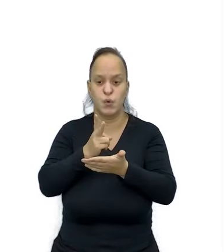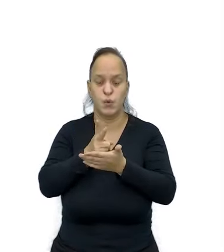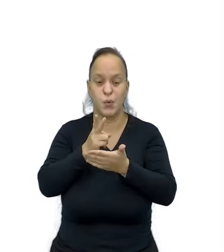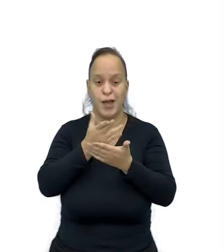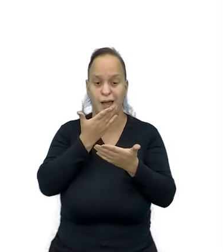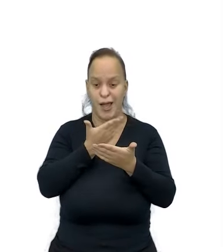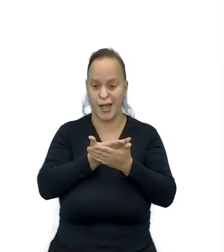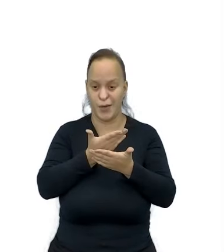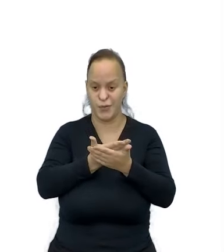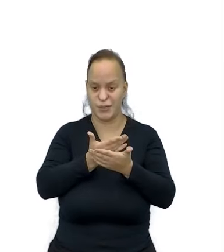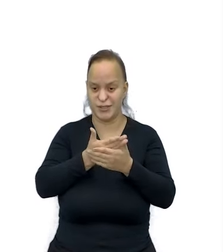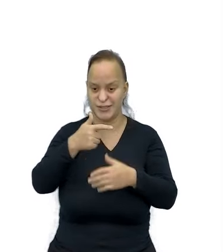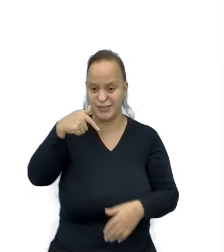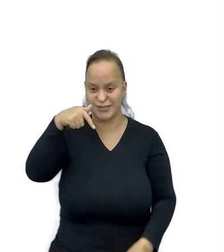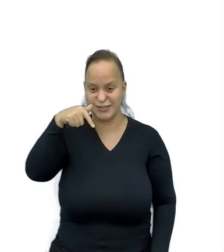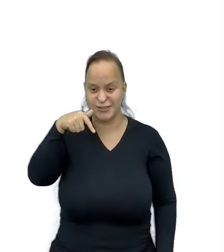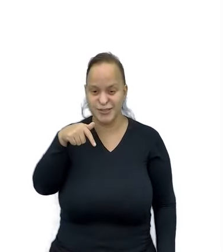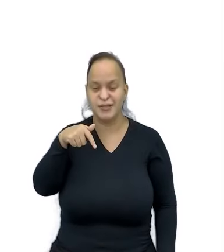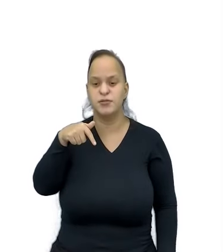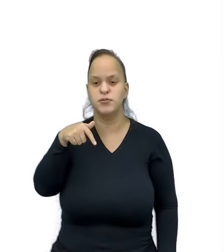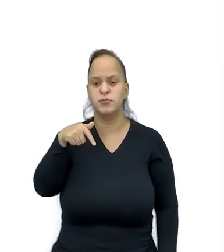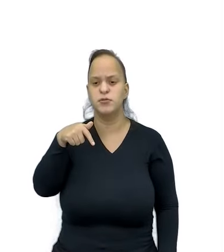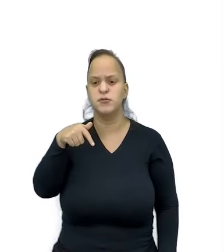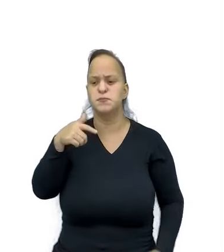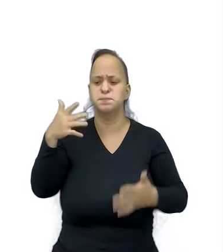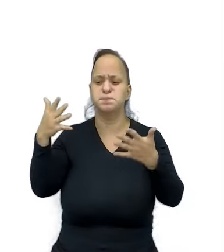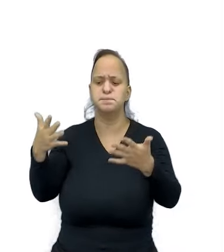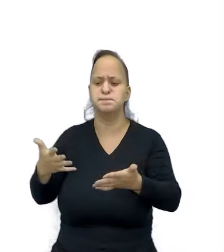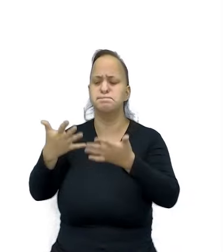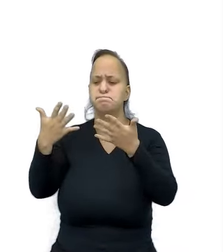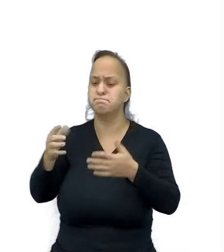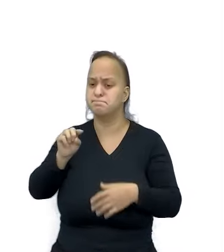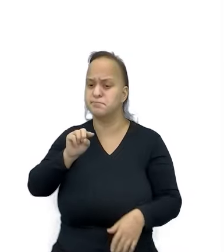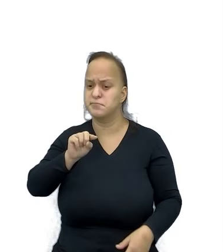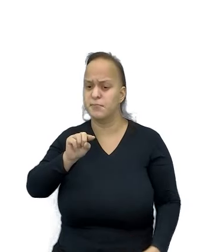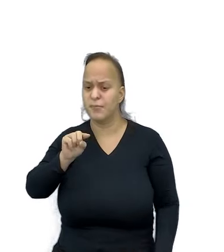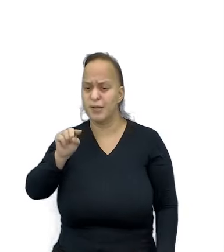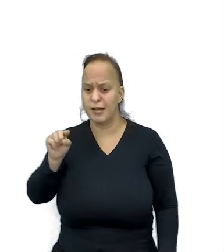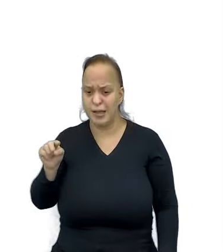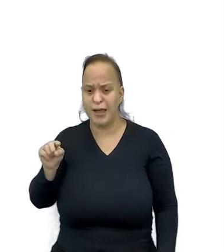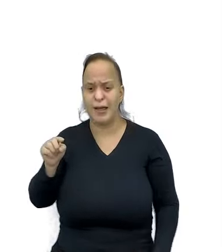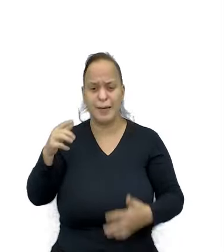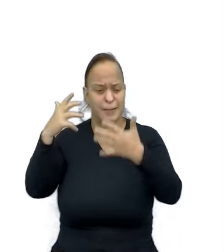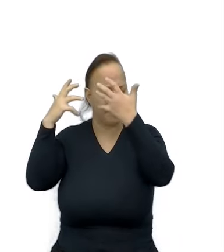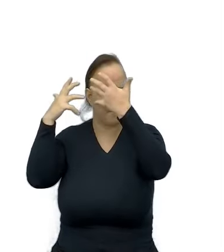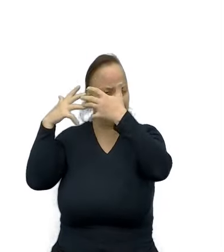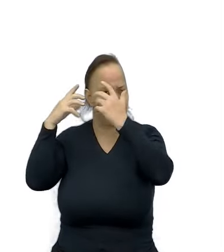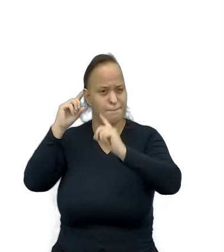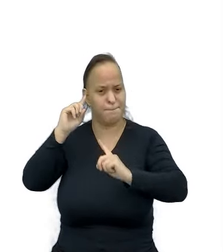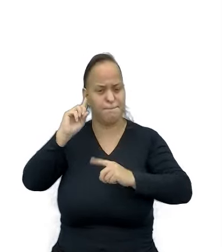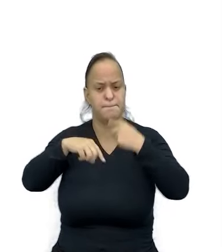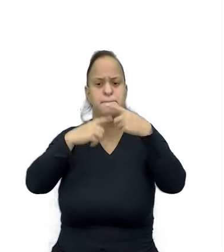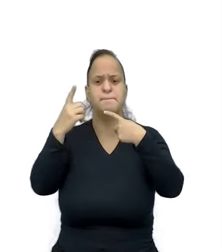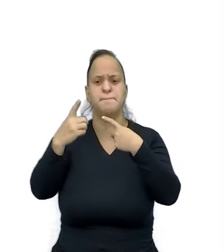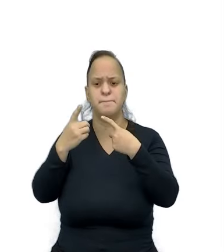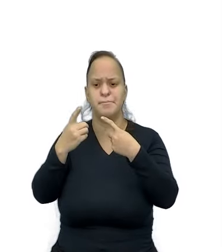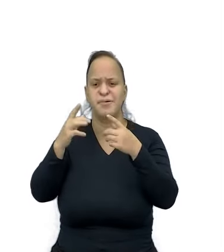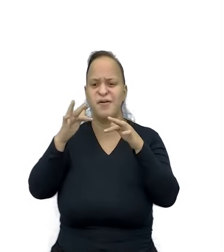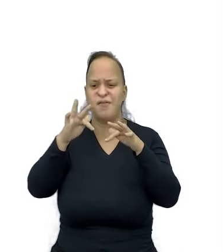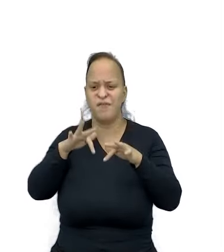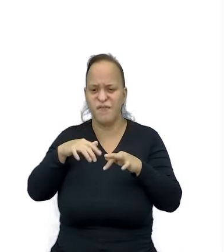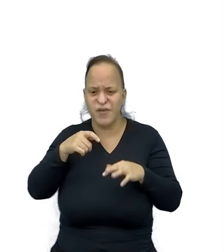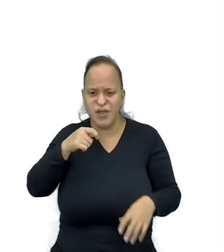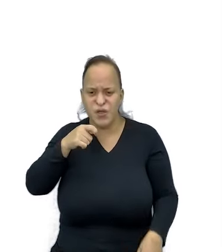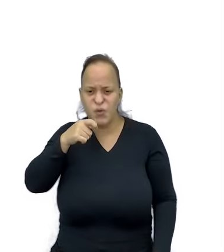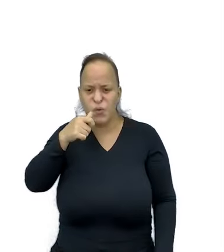aula 7, que está encaminhando o nosso estudante ao final desse percurso cognitivo, né? Desenvolvendo aí essas aulas que a